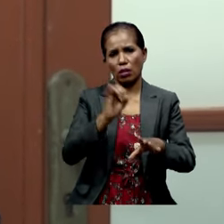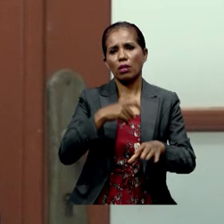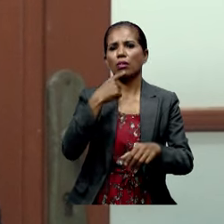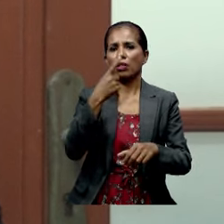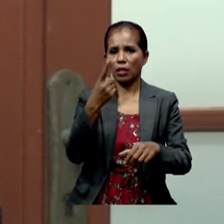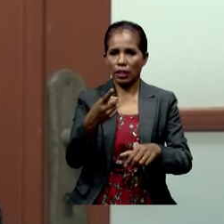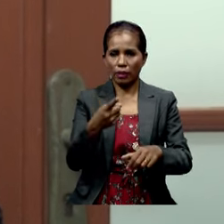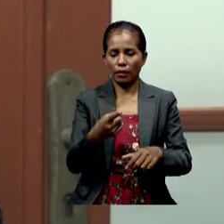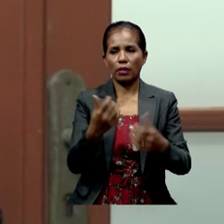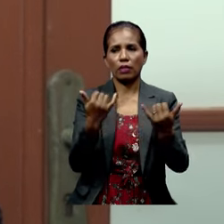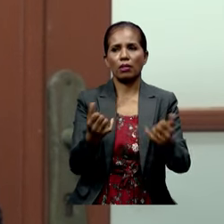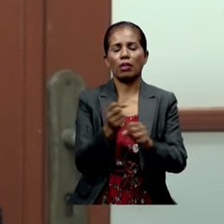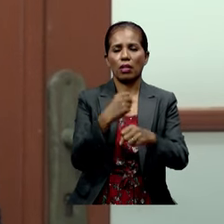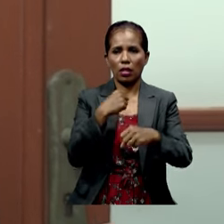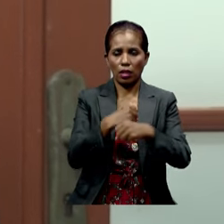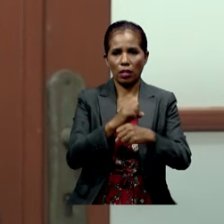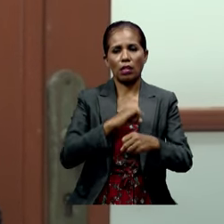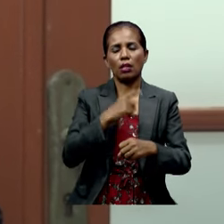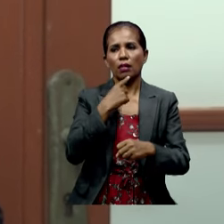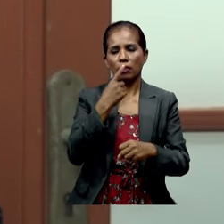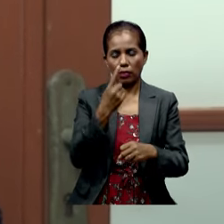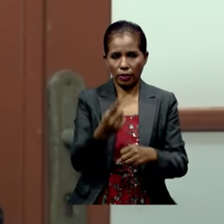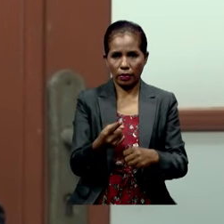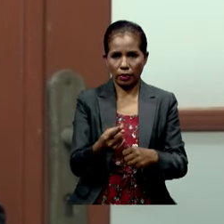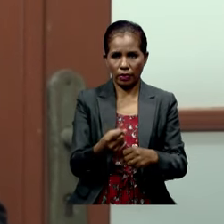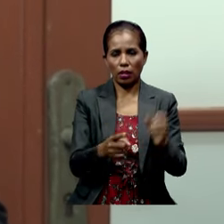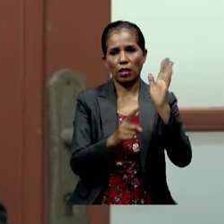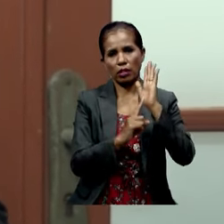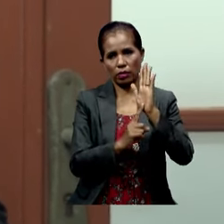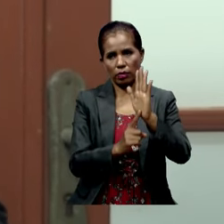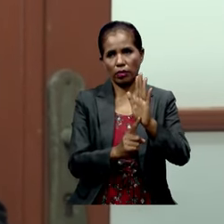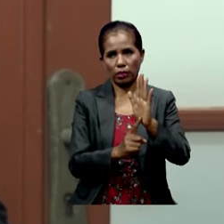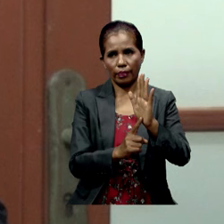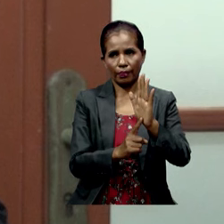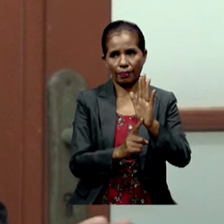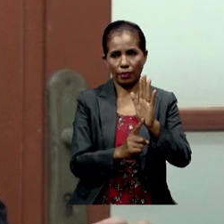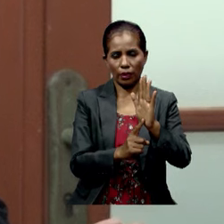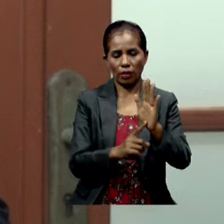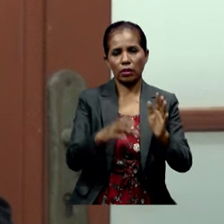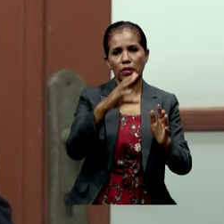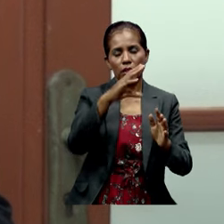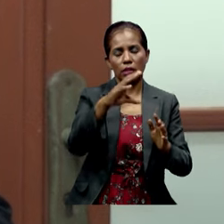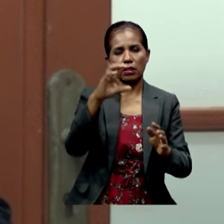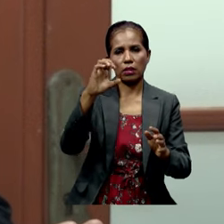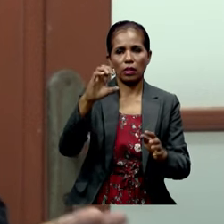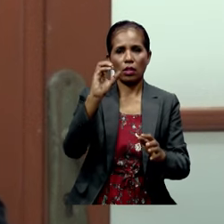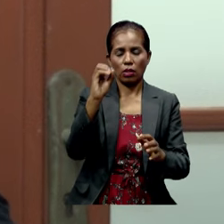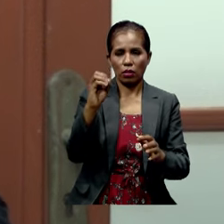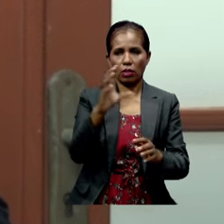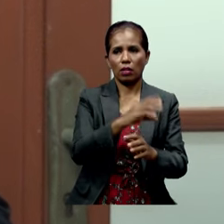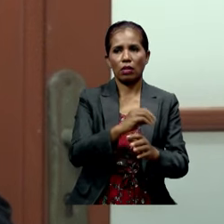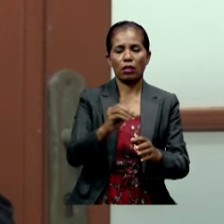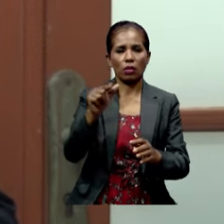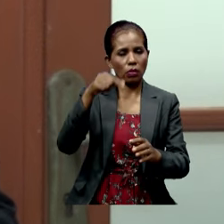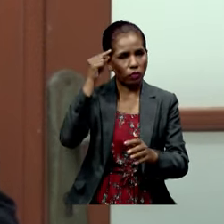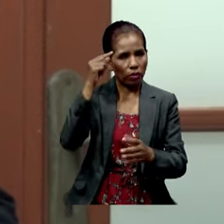nomos concepts like de oinhau informona ba CEO Bucet kata governo